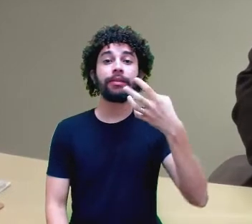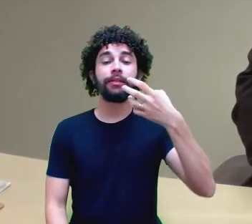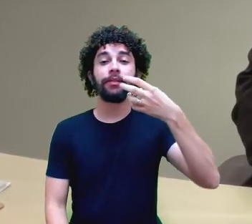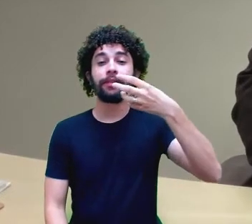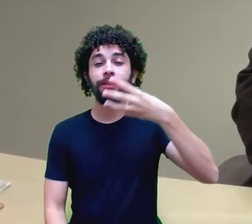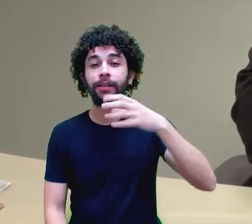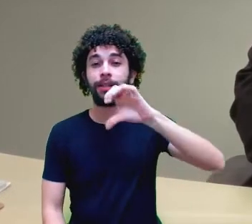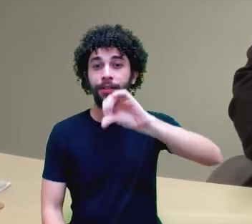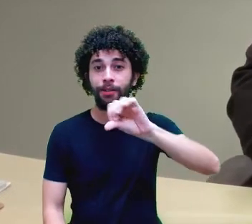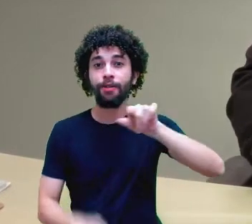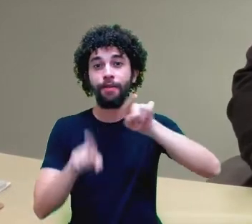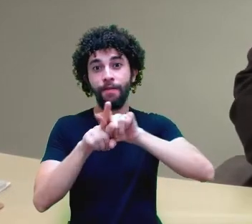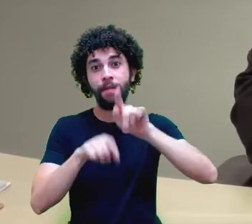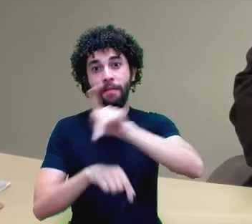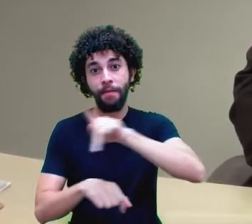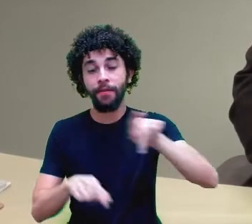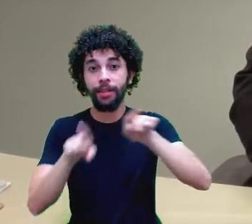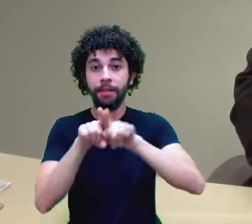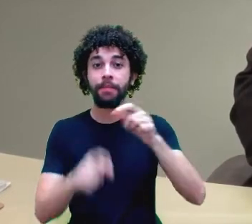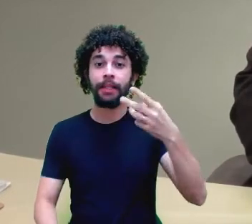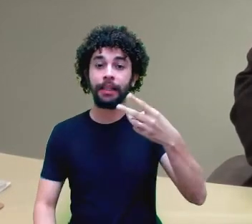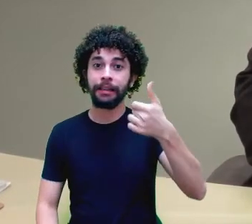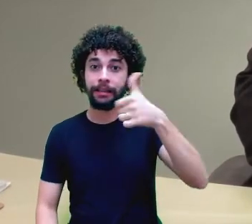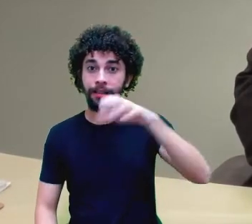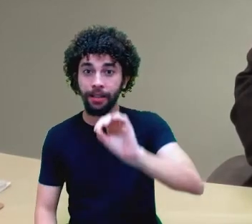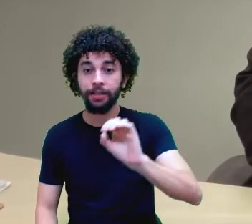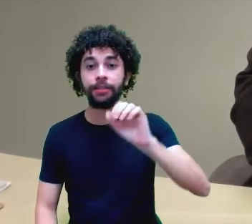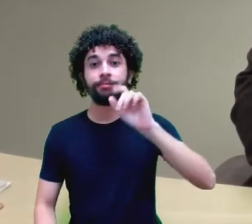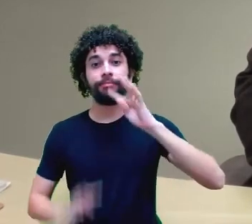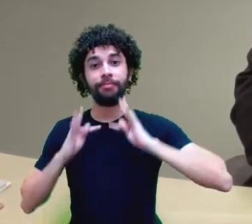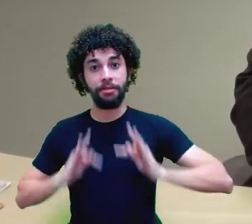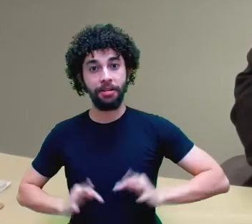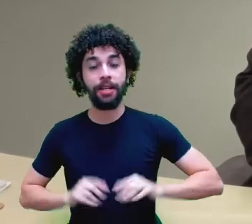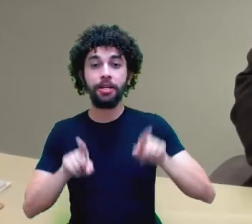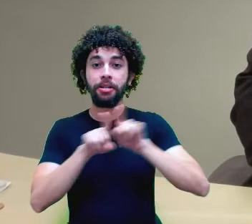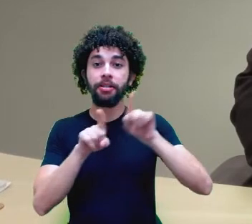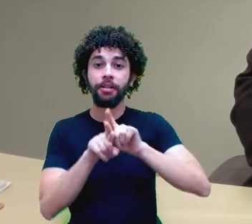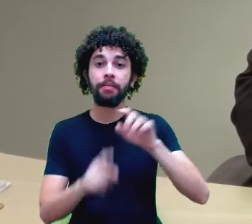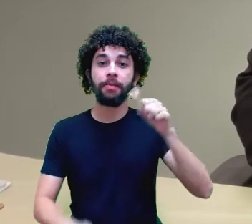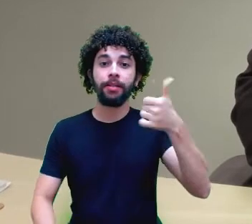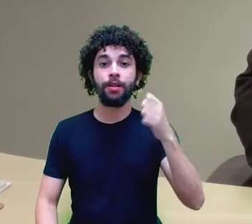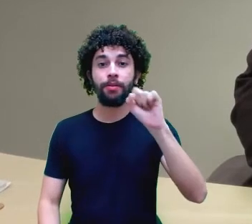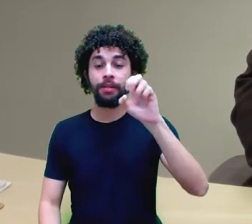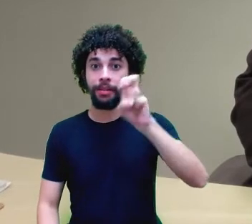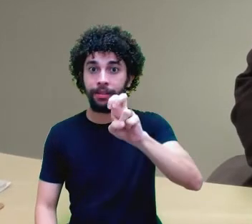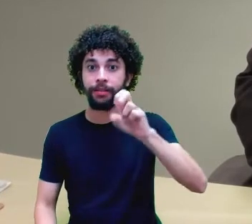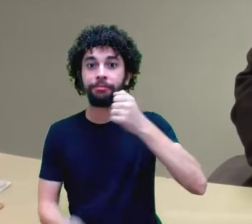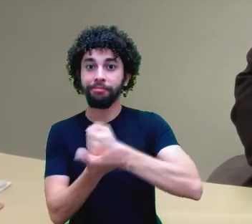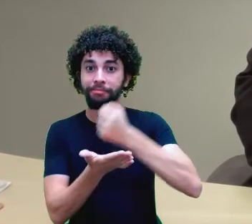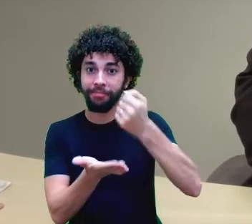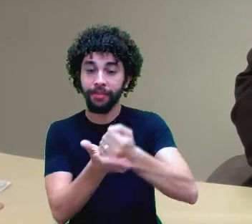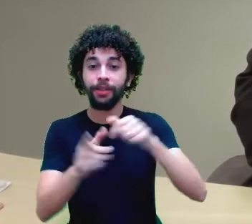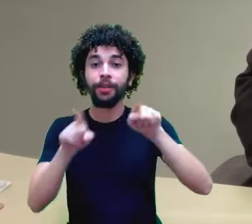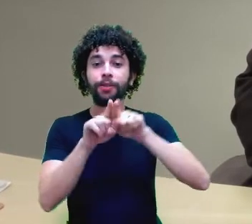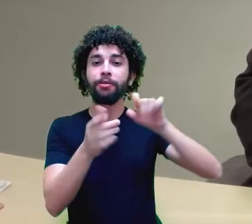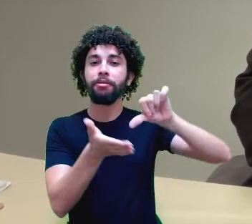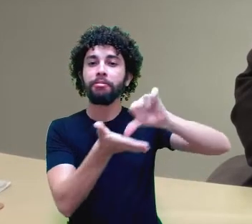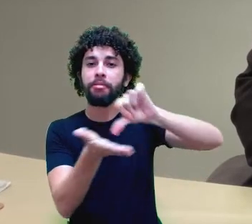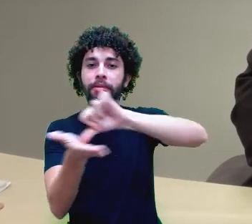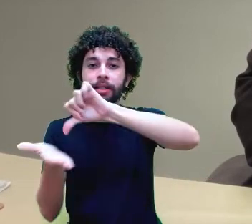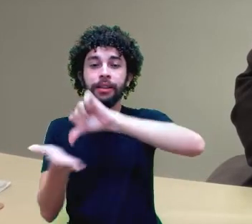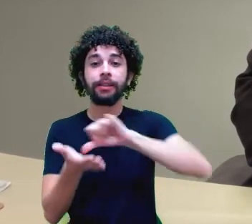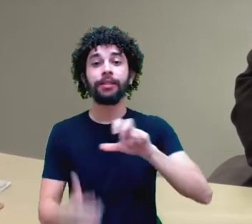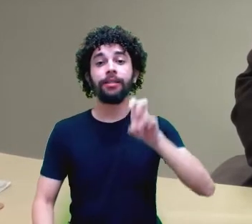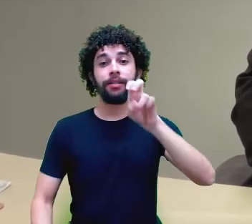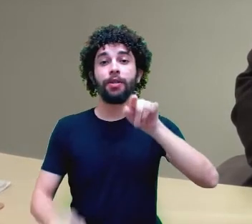somos 439 docentes, 310 técnicos e 185 funcionários contratados. Estamos estruturados